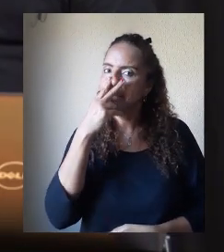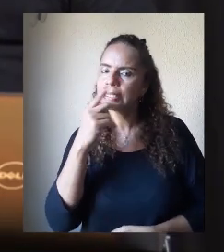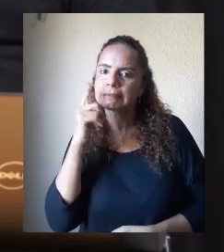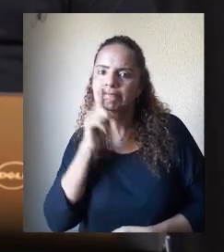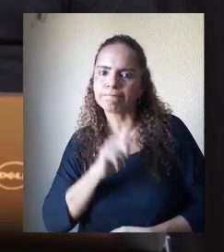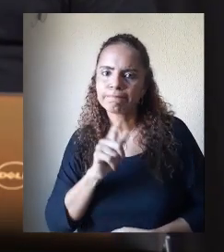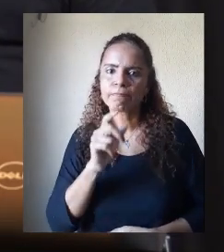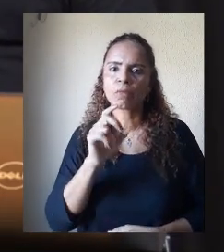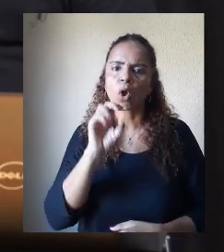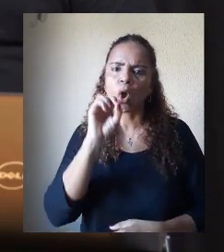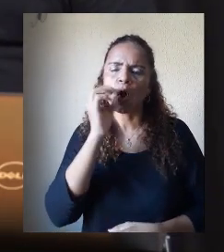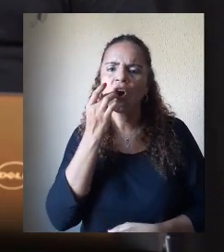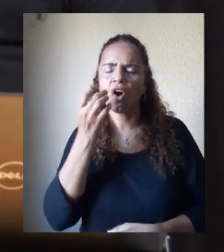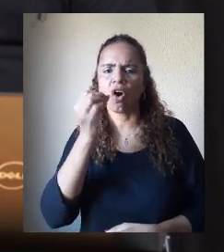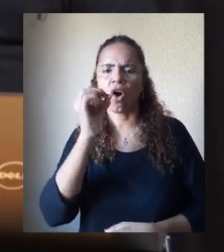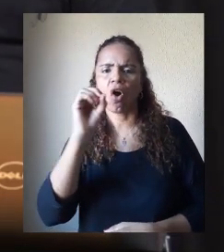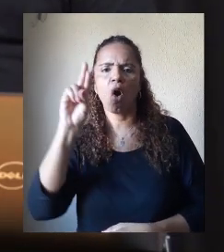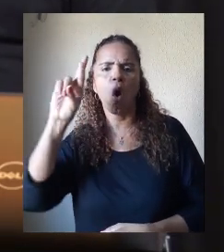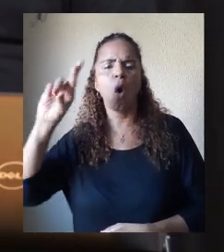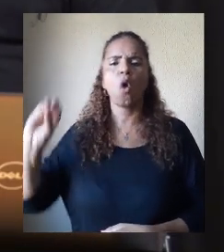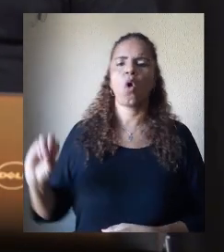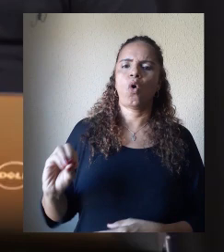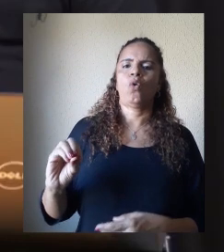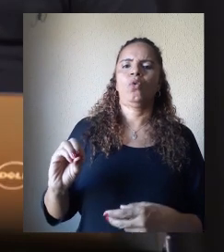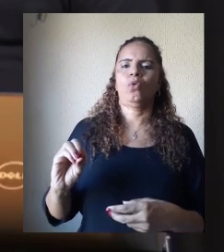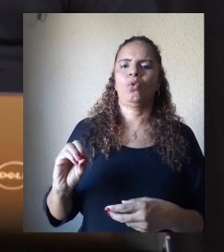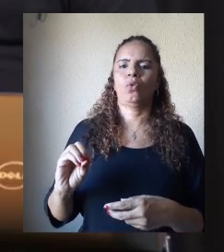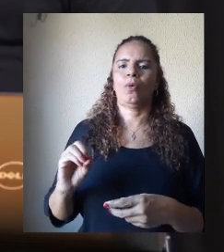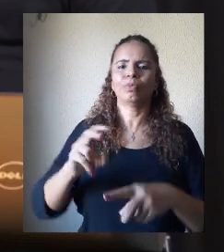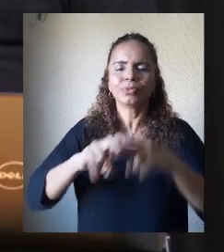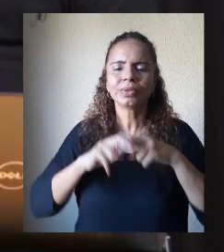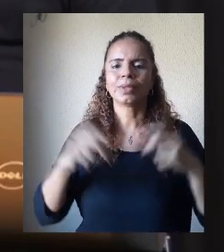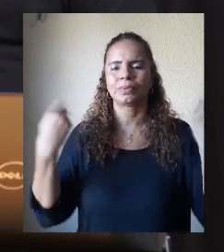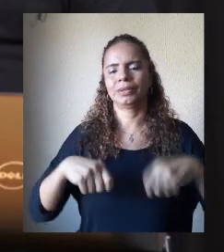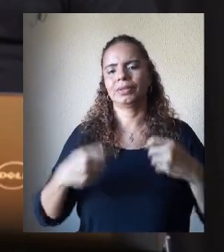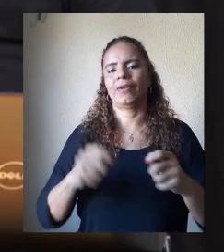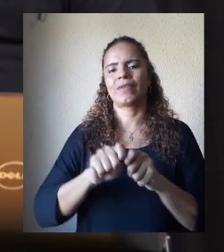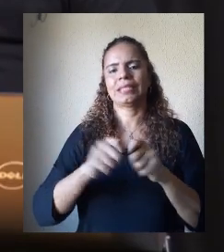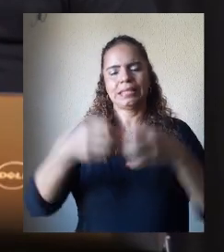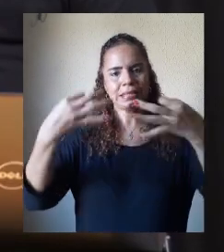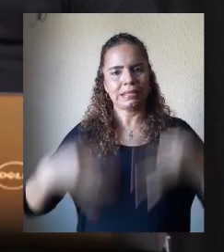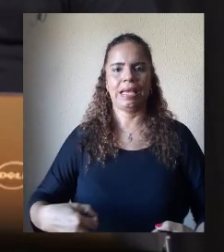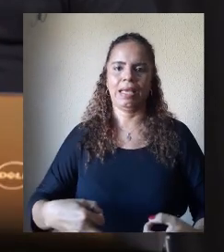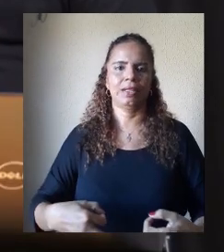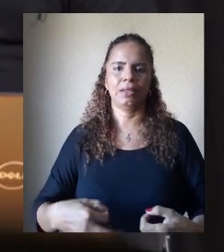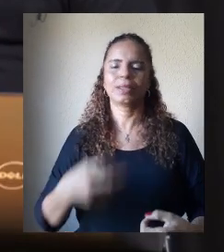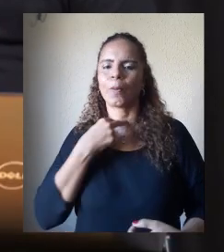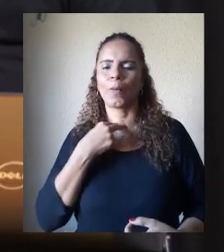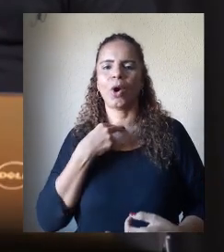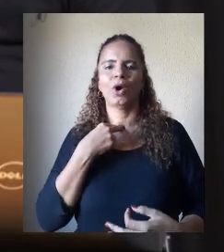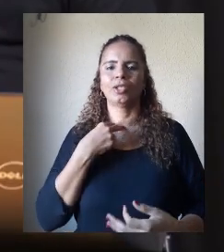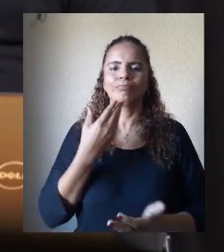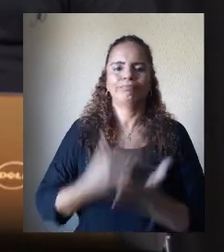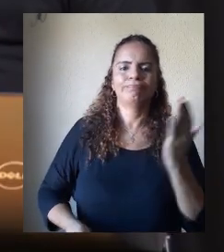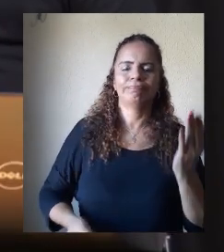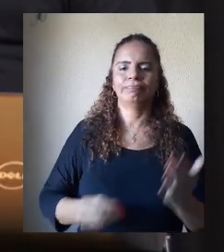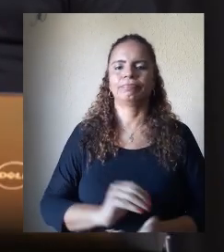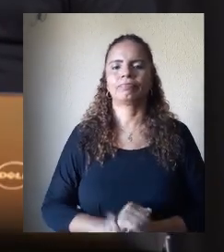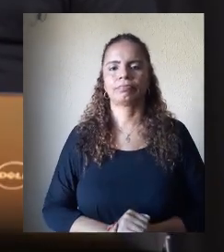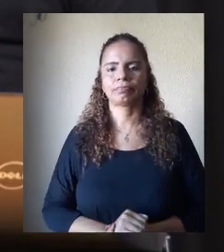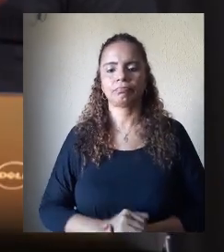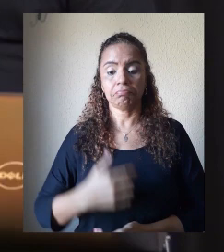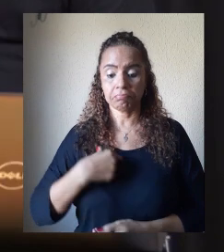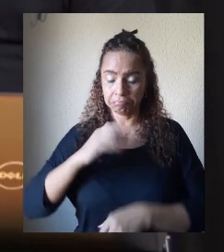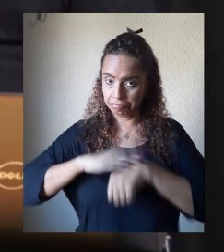na mão, da gente fazer a coisa certa no momento certo, e a gente não pode desperdiçar. A minha